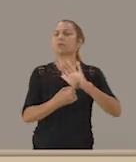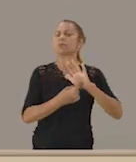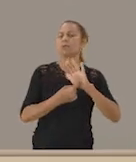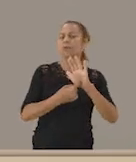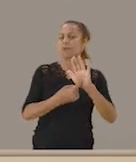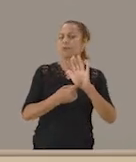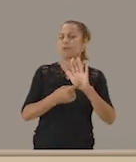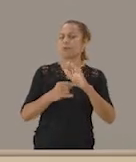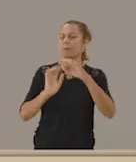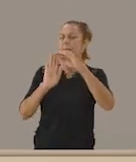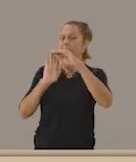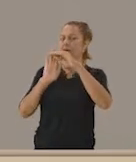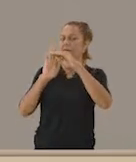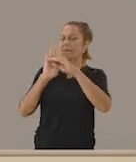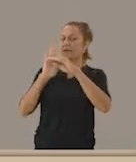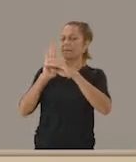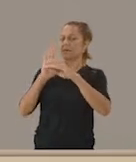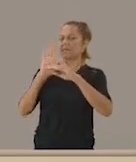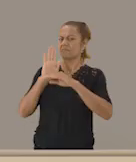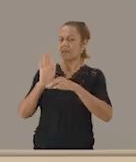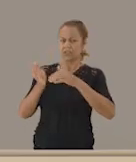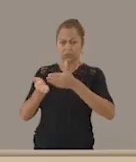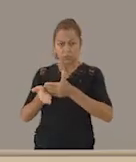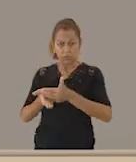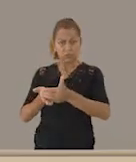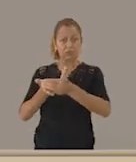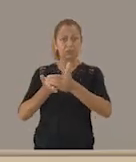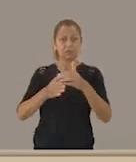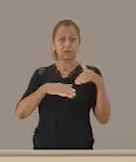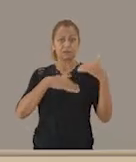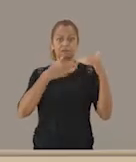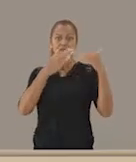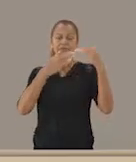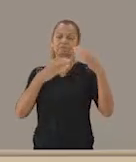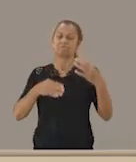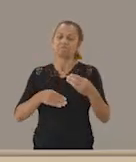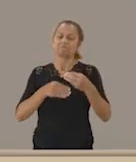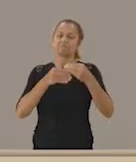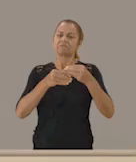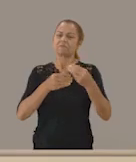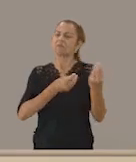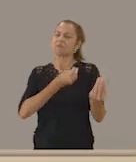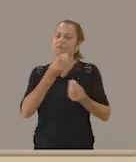partes? Introdução, desenvolvimento e conclusão.